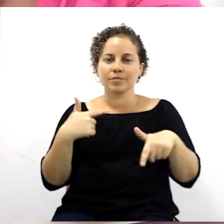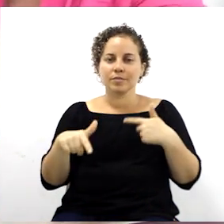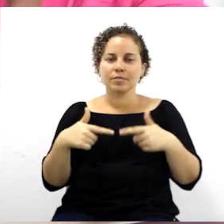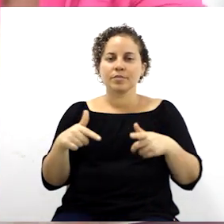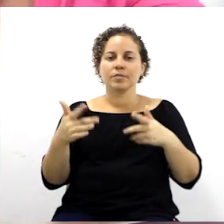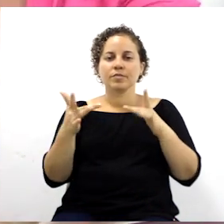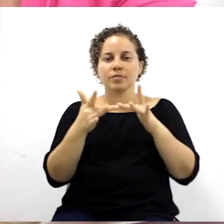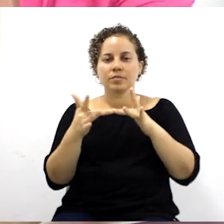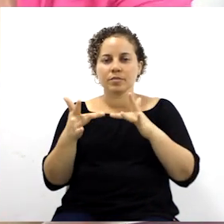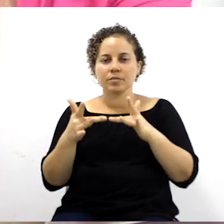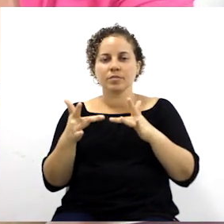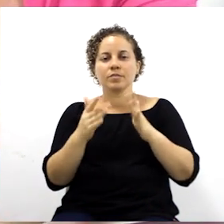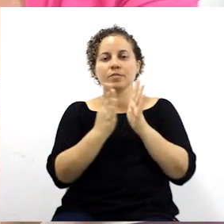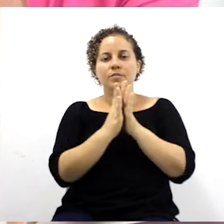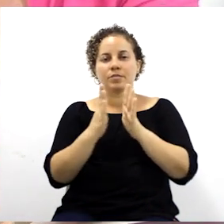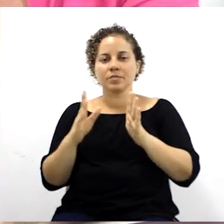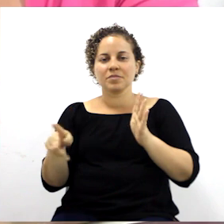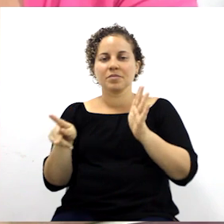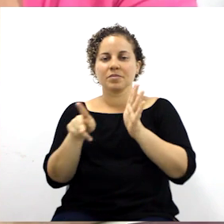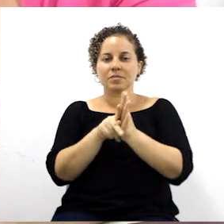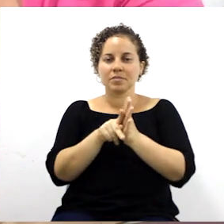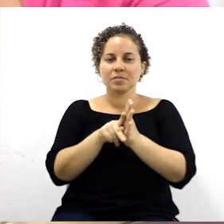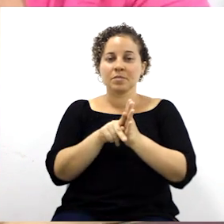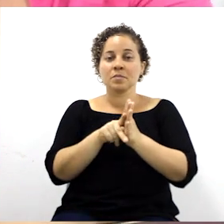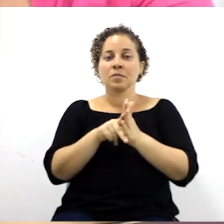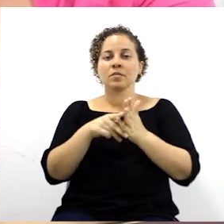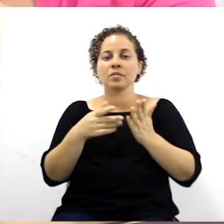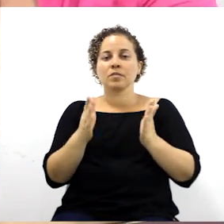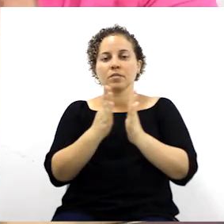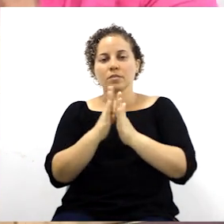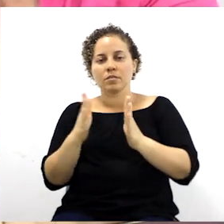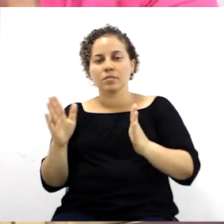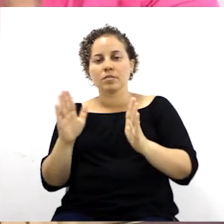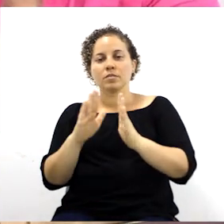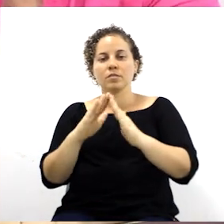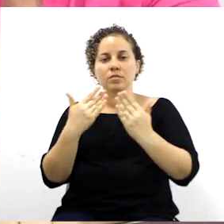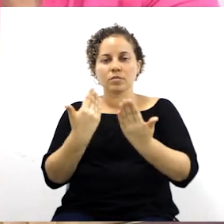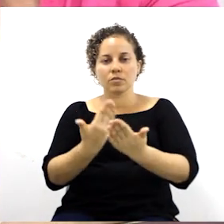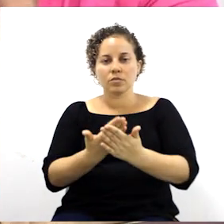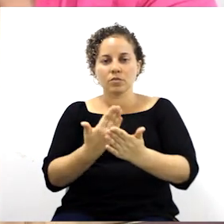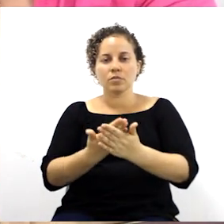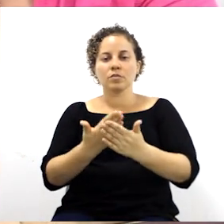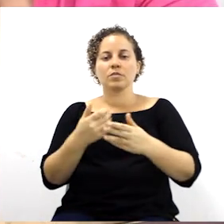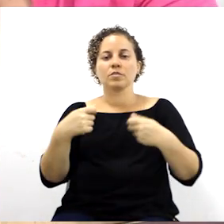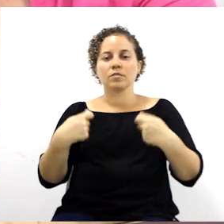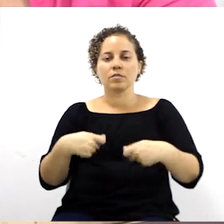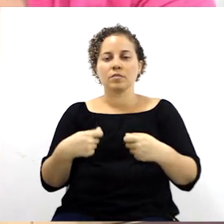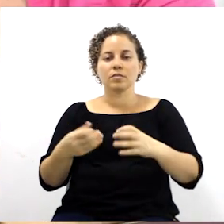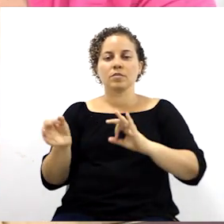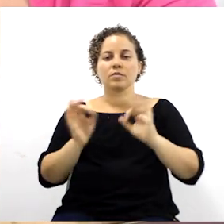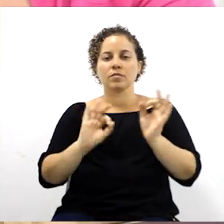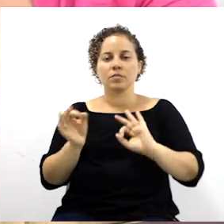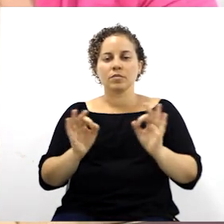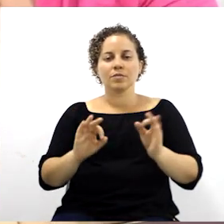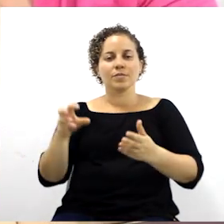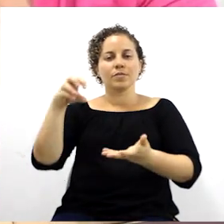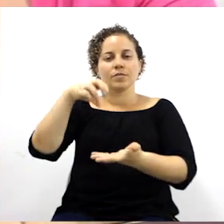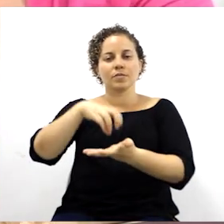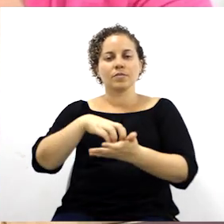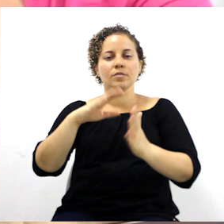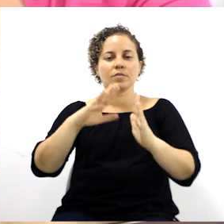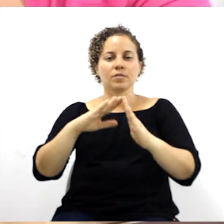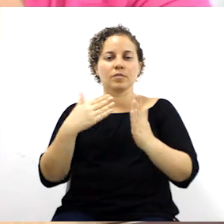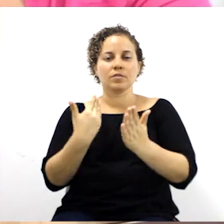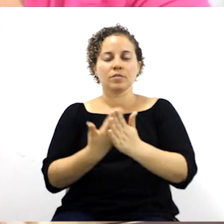com a área que a biblioteca atende. Então, uma biblioteca escolar ela vai tentar desenvolver atividades voltadas para aquele público. Então, lembrar que